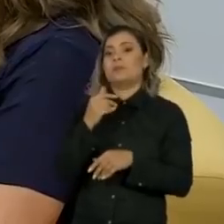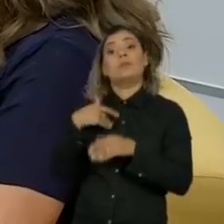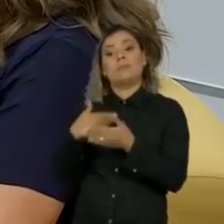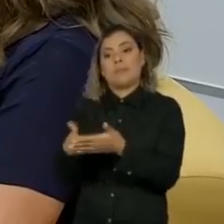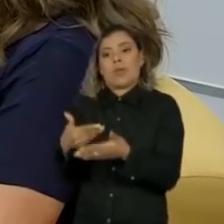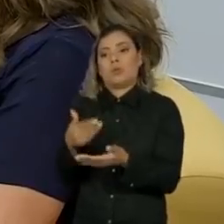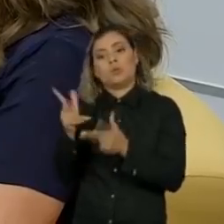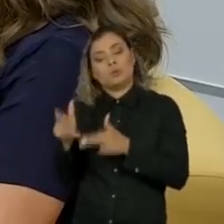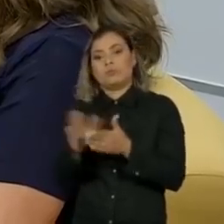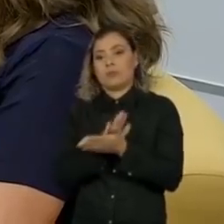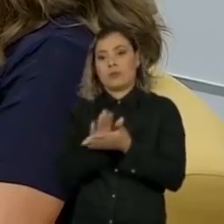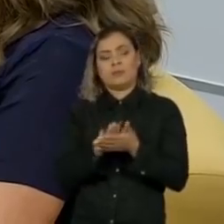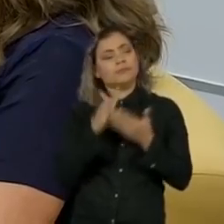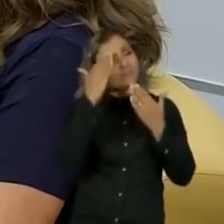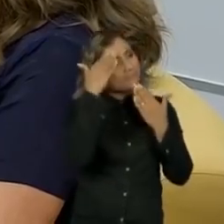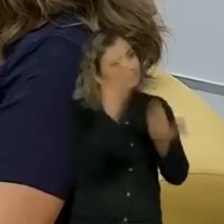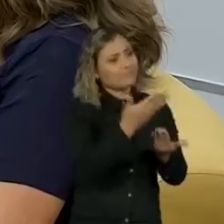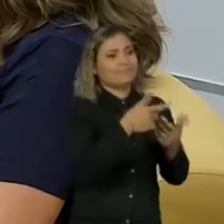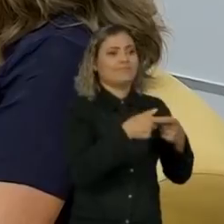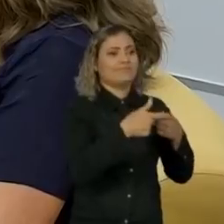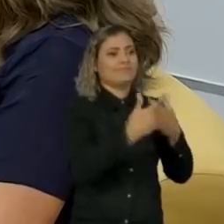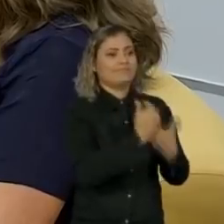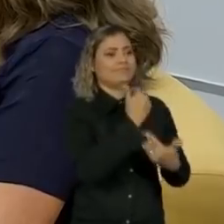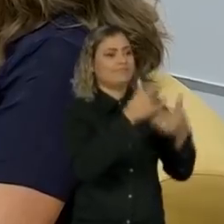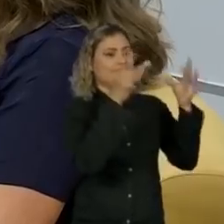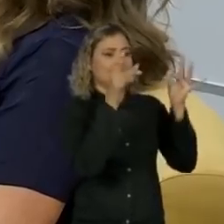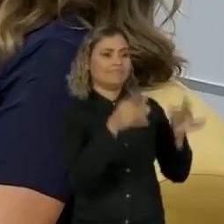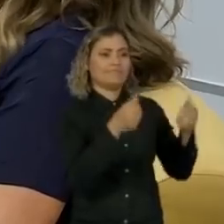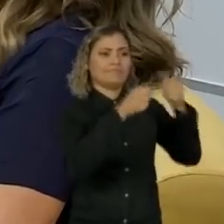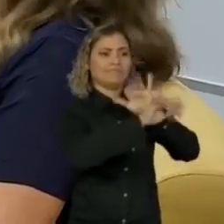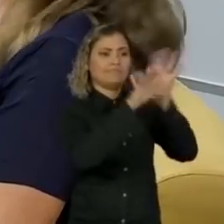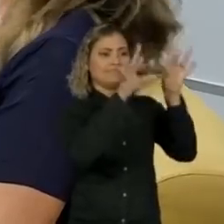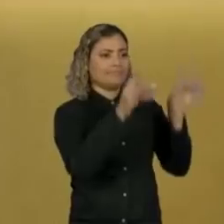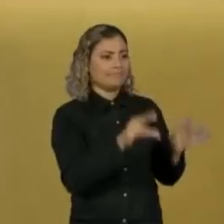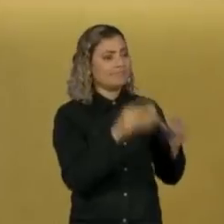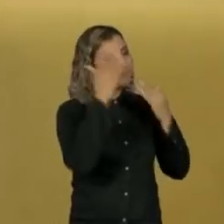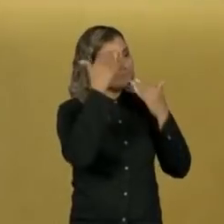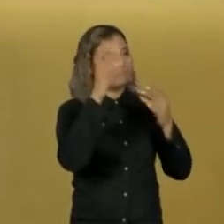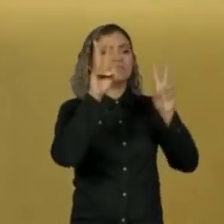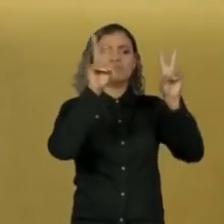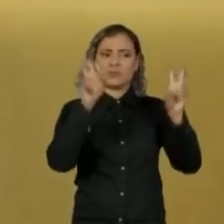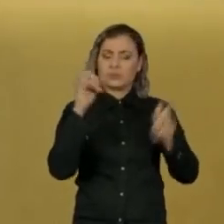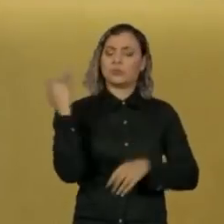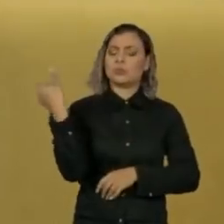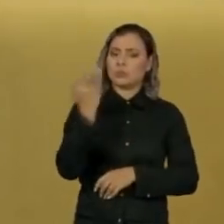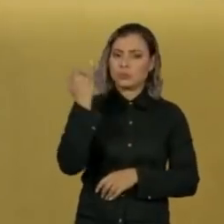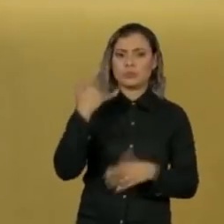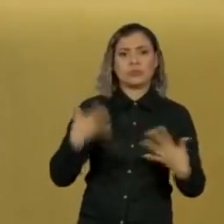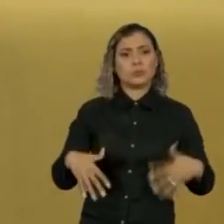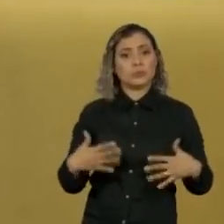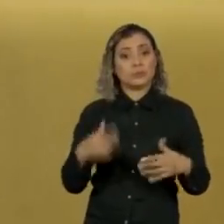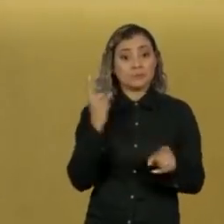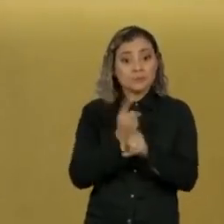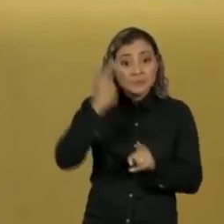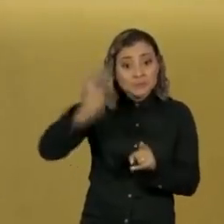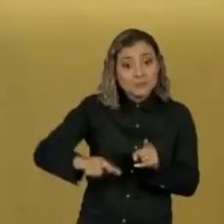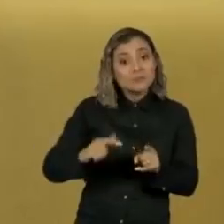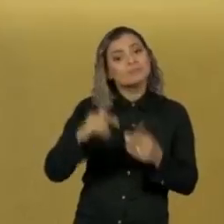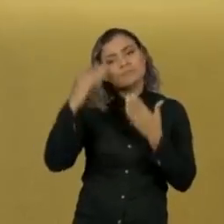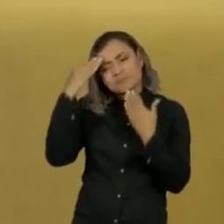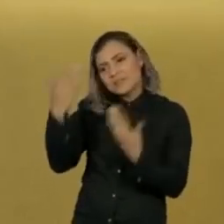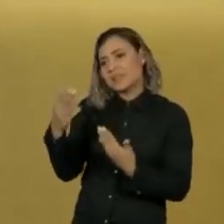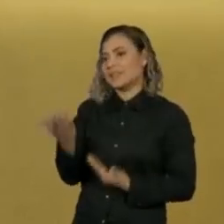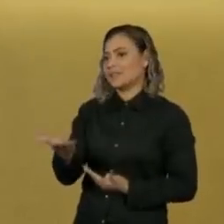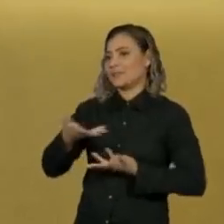Dalva Poiares, muito obrigada pelos esclarecimentos, um assunto tão importante, que interessa tanta gente. Até a próxima. Até a